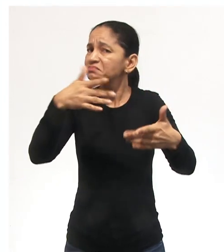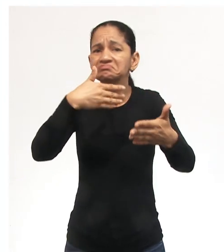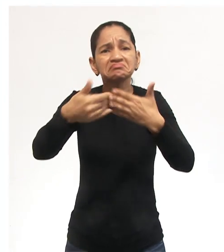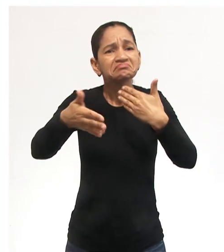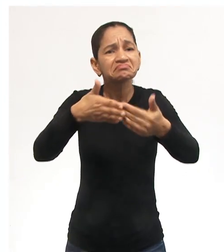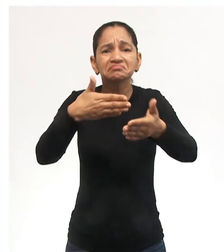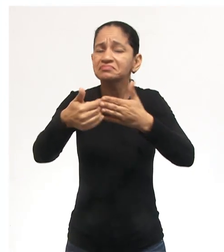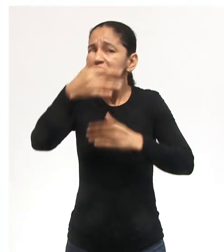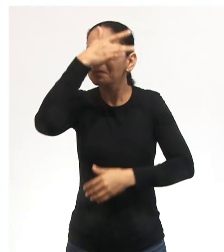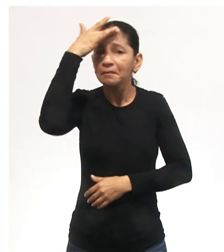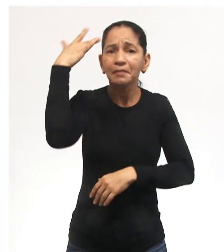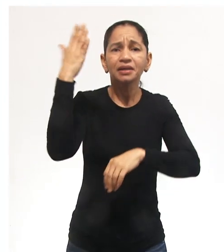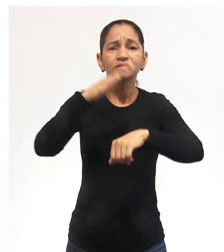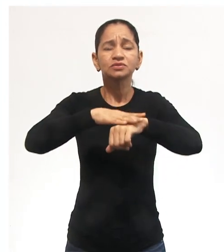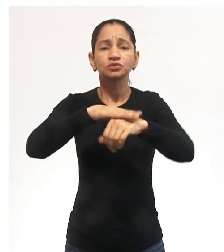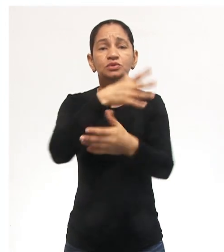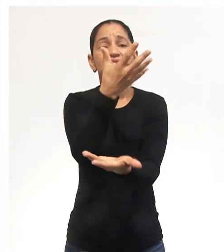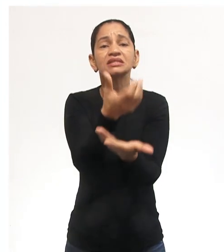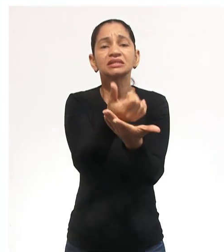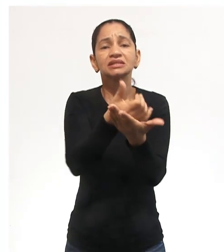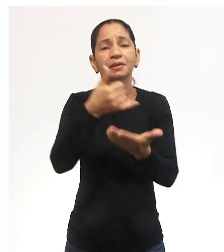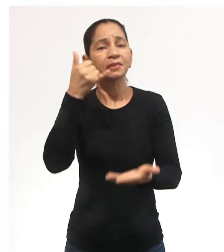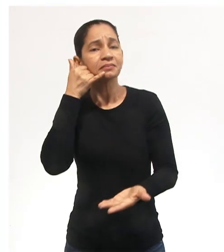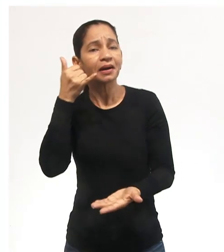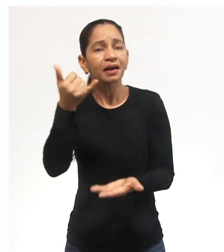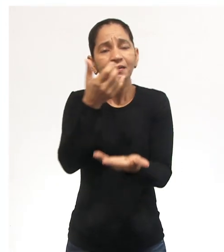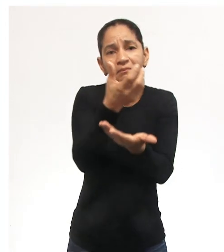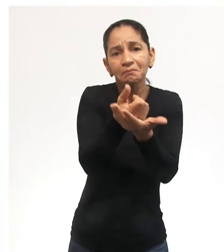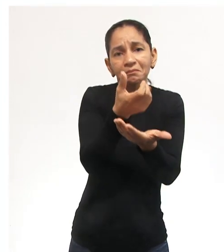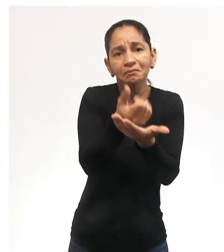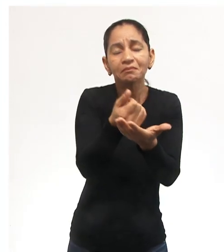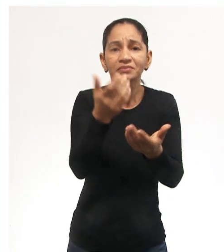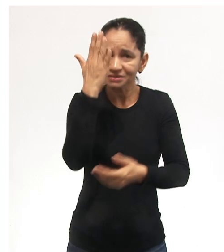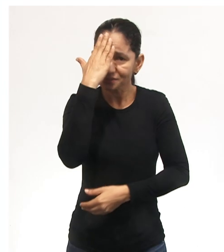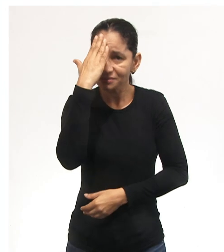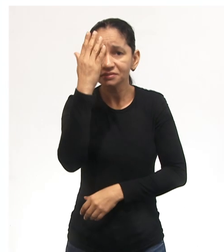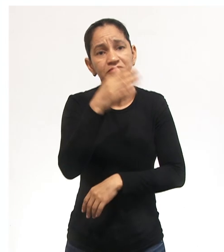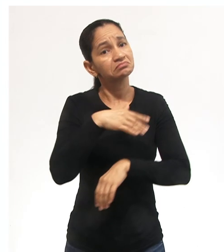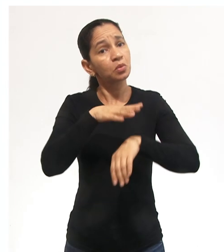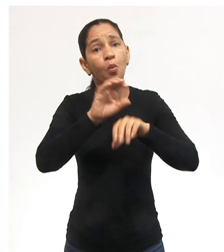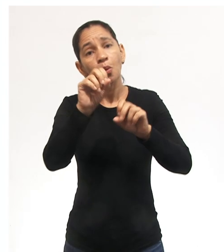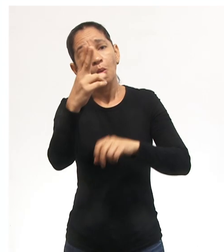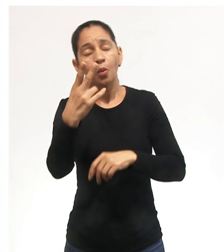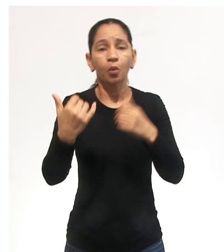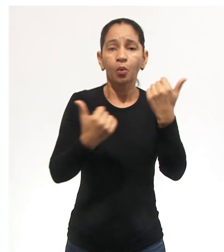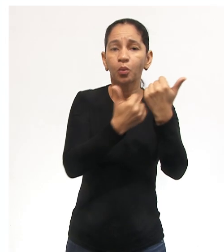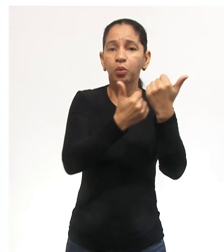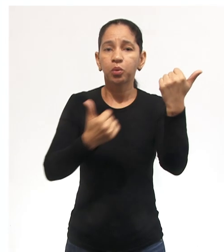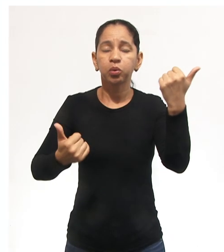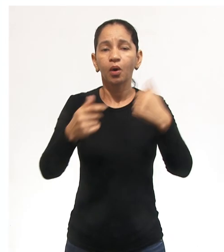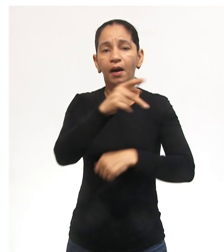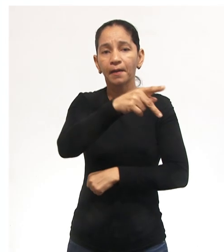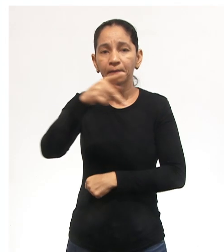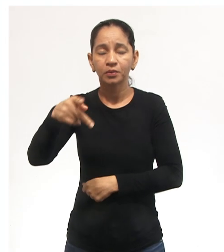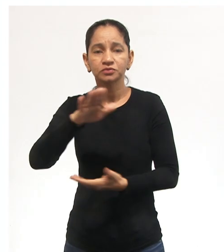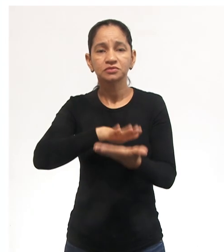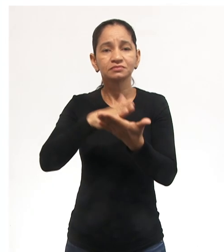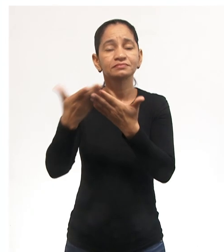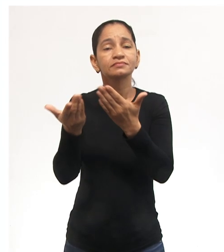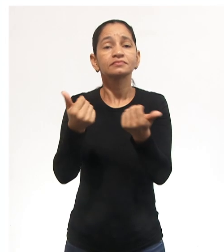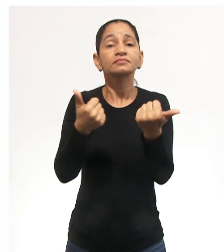que possa comprar pelo app. Por exemplo, eu, você, ou aqui a professora que está nos ajudando com a tradução.